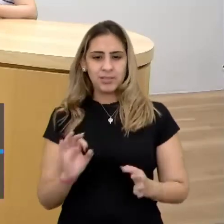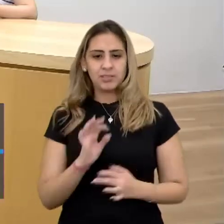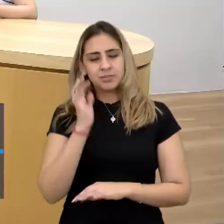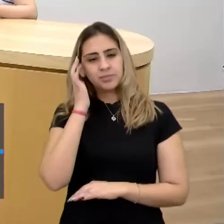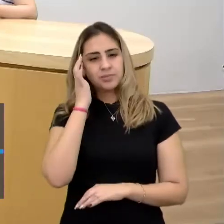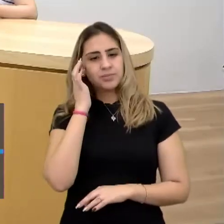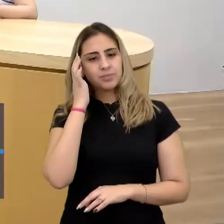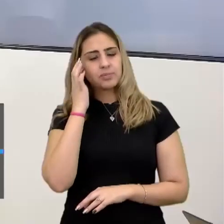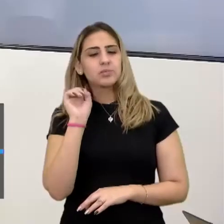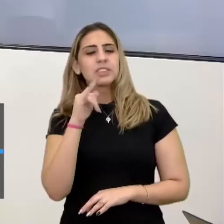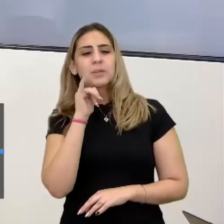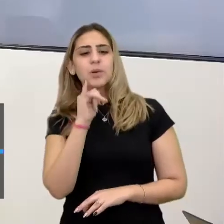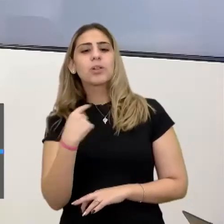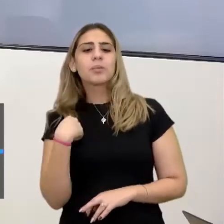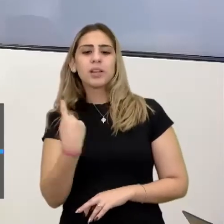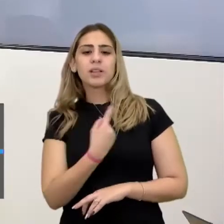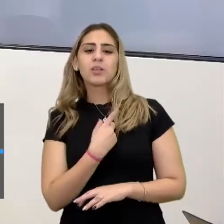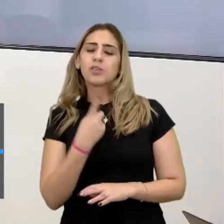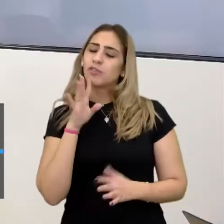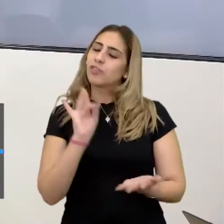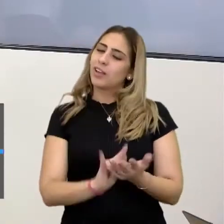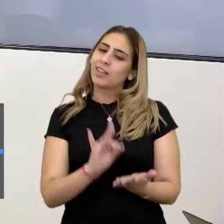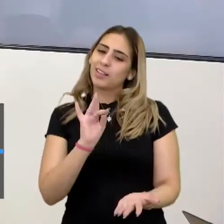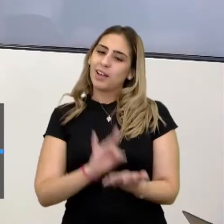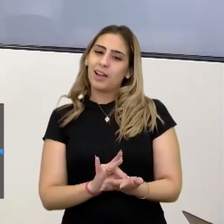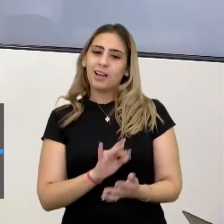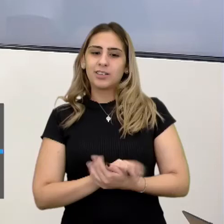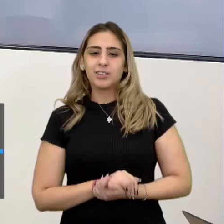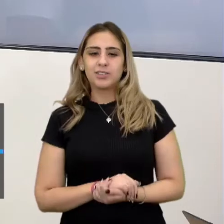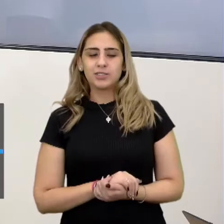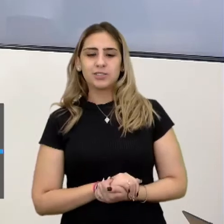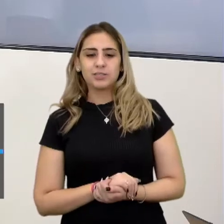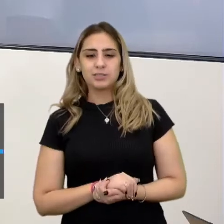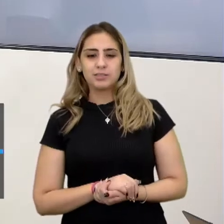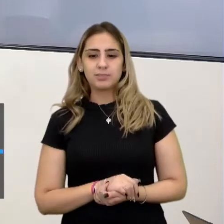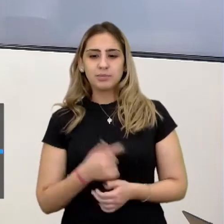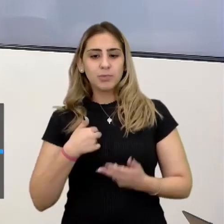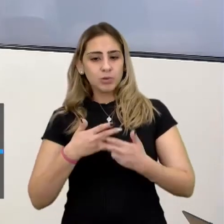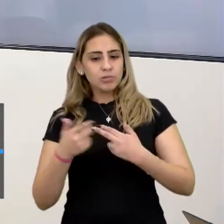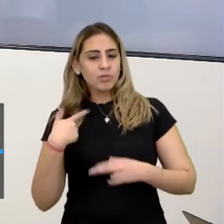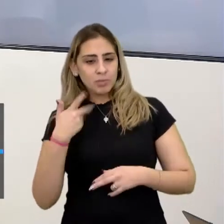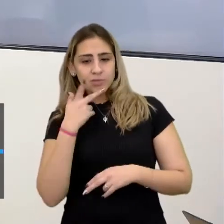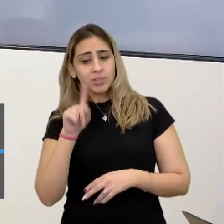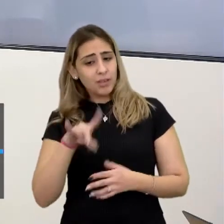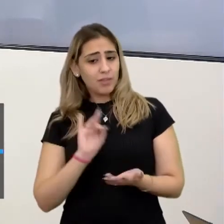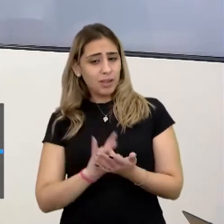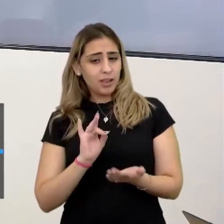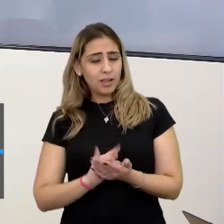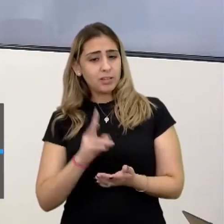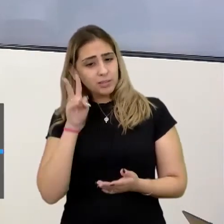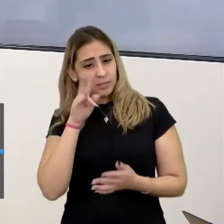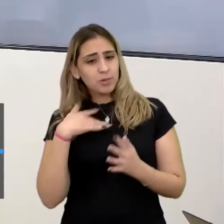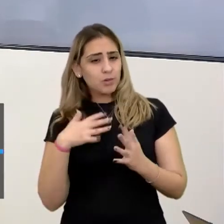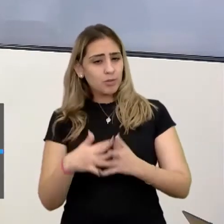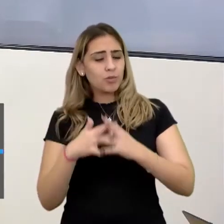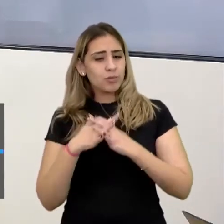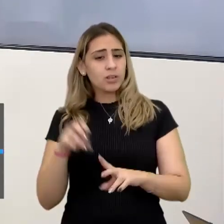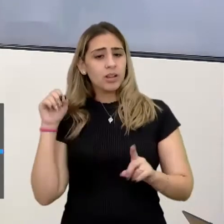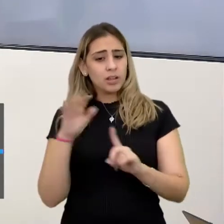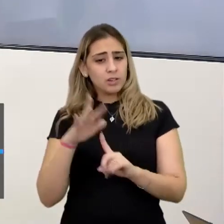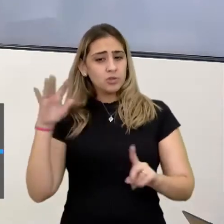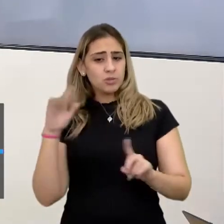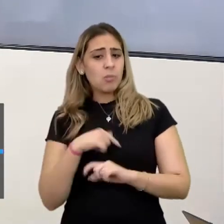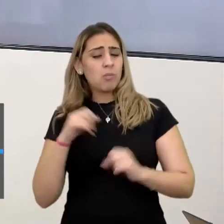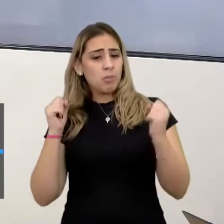para contar para pessoal, nós? Então aí, fato! É fato. Quem colocou 50% é fato, né? Lembra que eu comentei com você? Radiação cósmica de fundo,